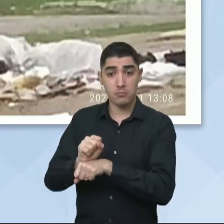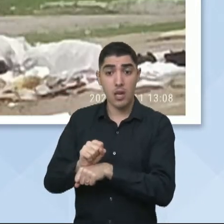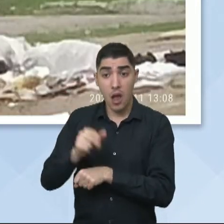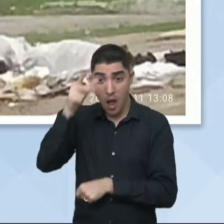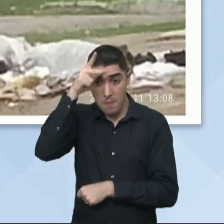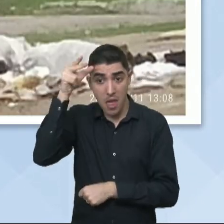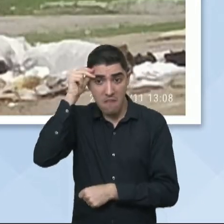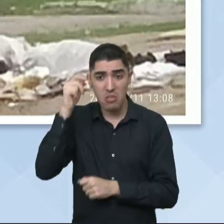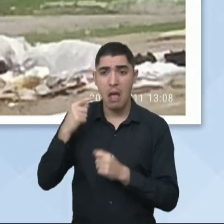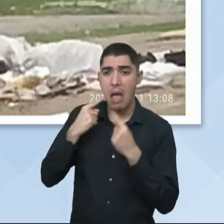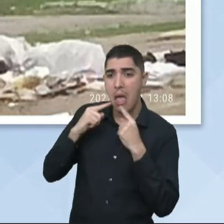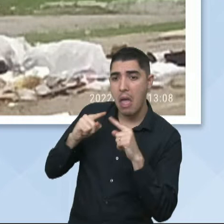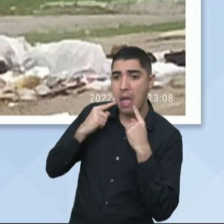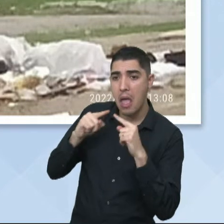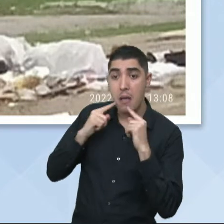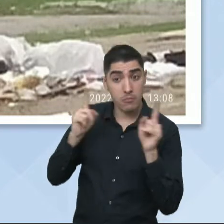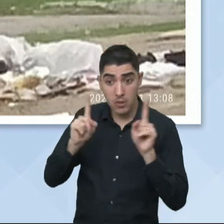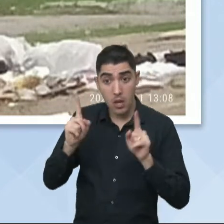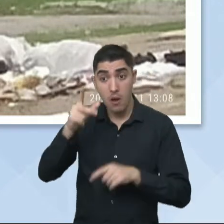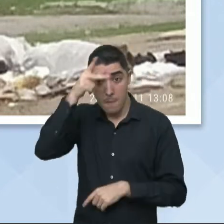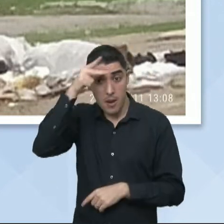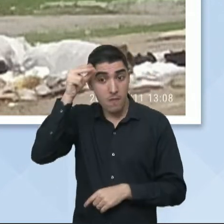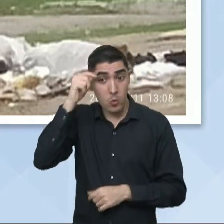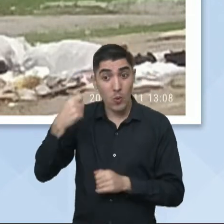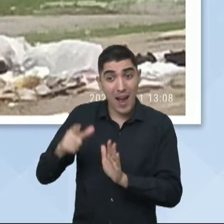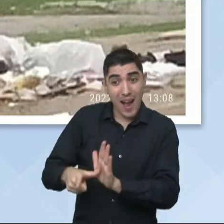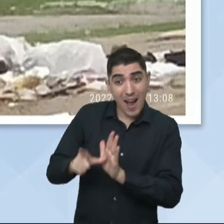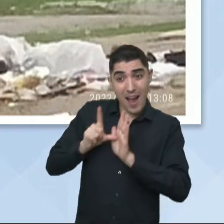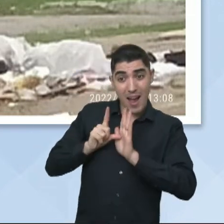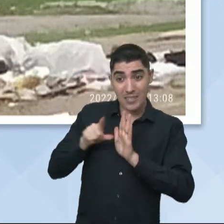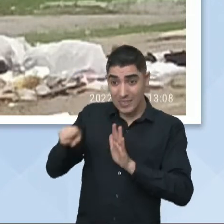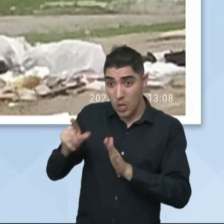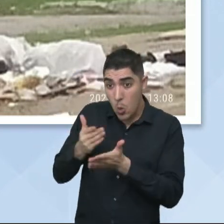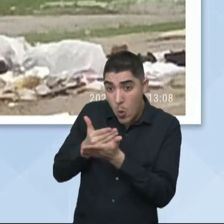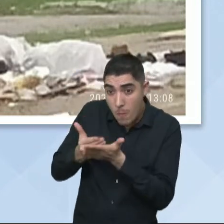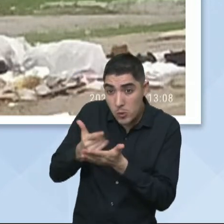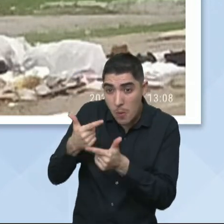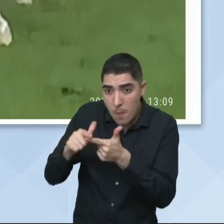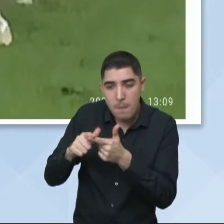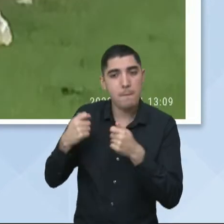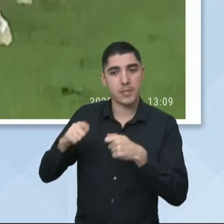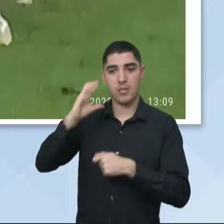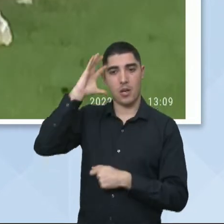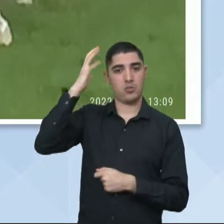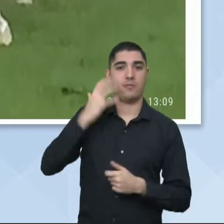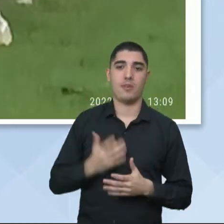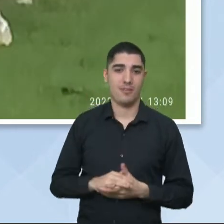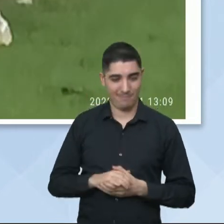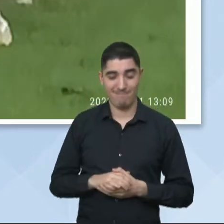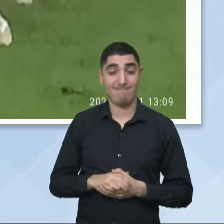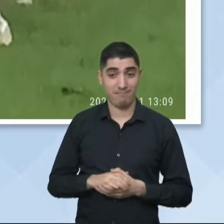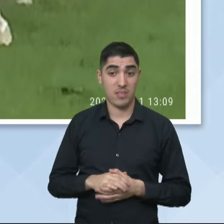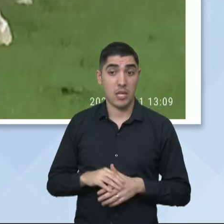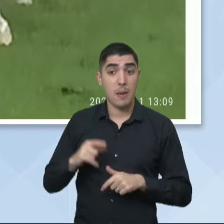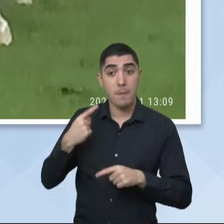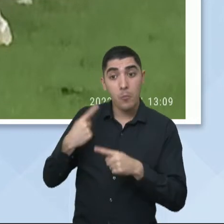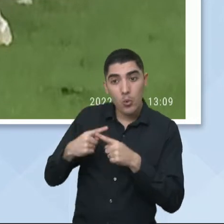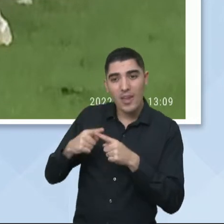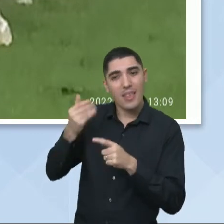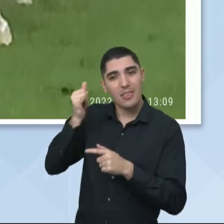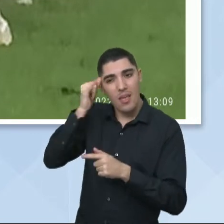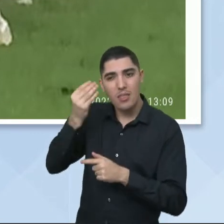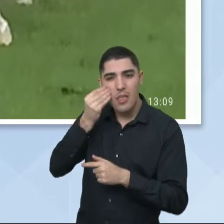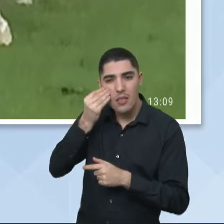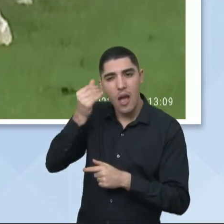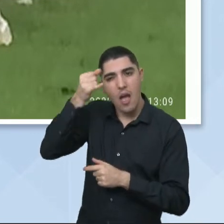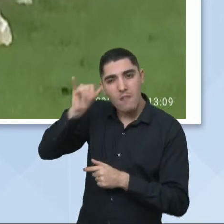de ficar questionando, deveria ter, logo no começo, quando apareceu o problema, saber o que estava correndo para minimizar, para resolver